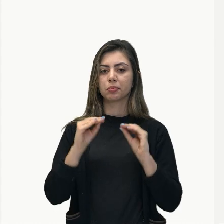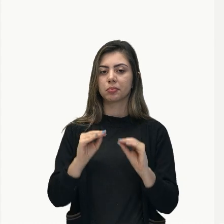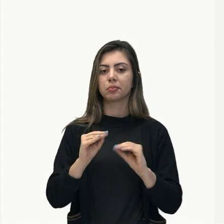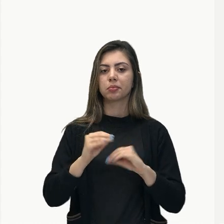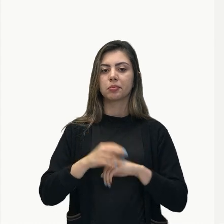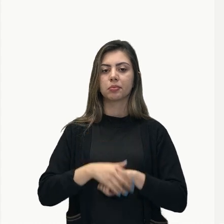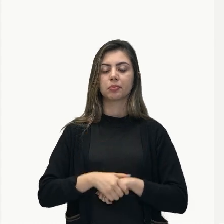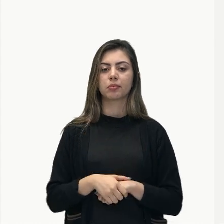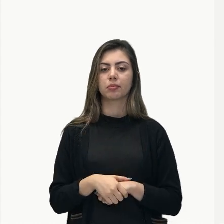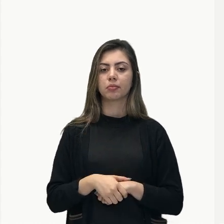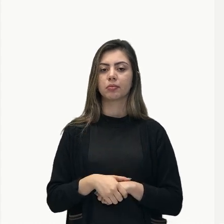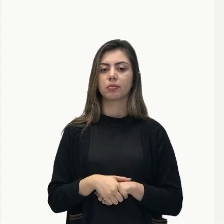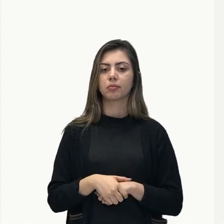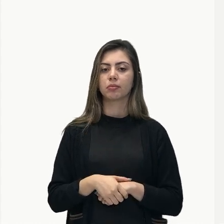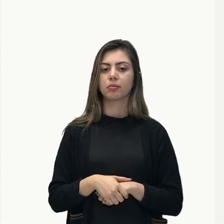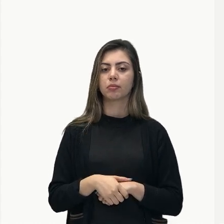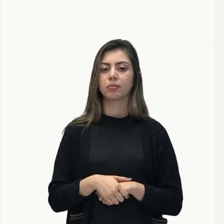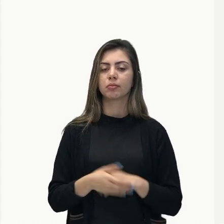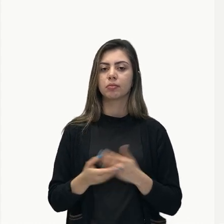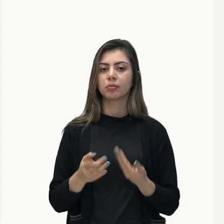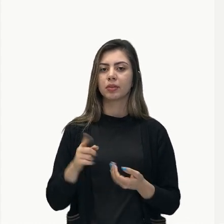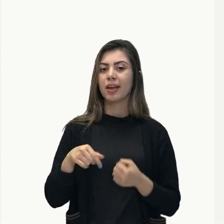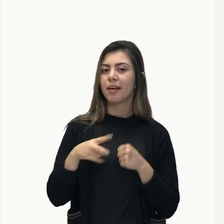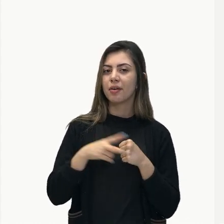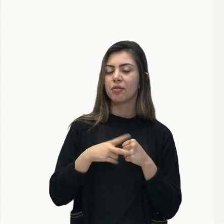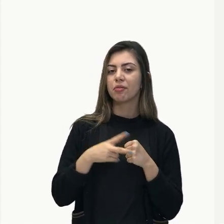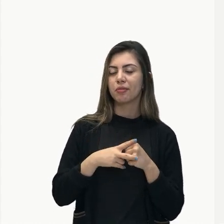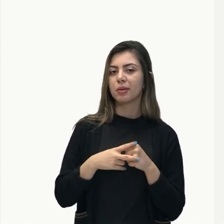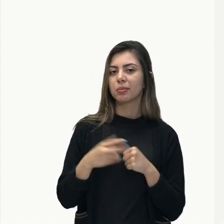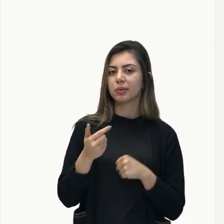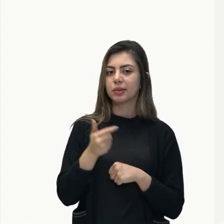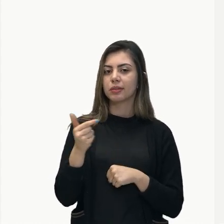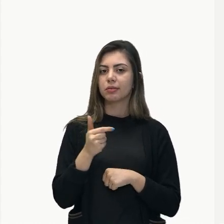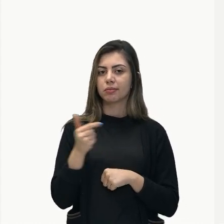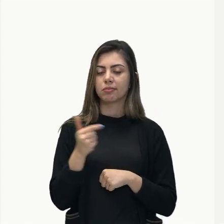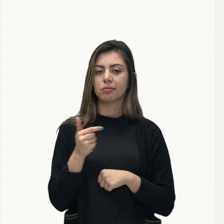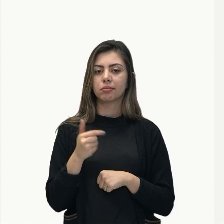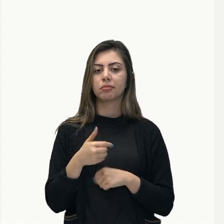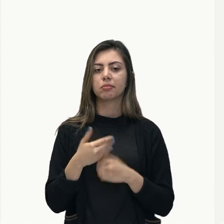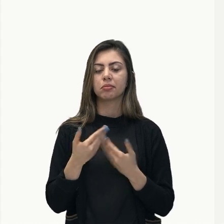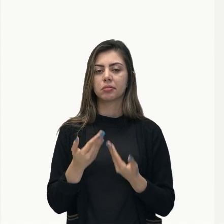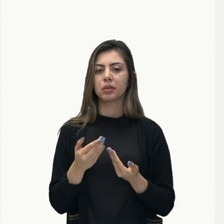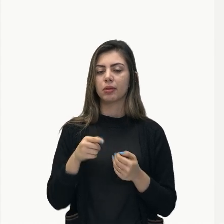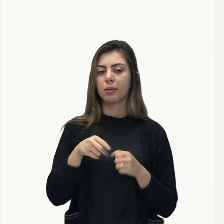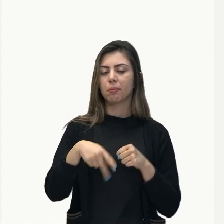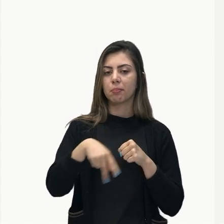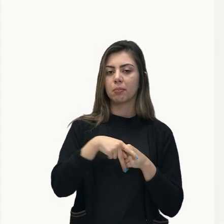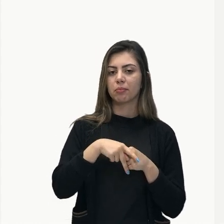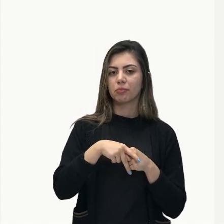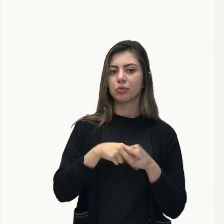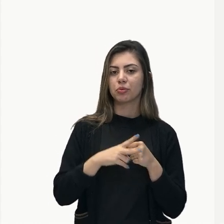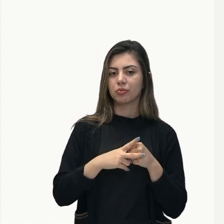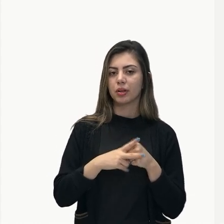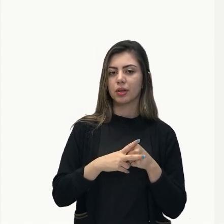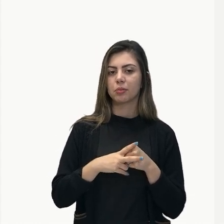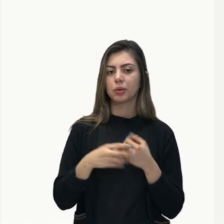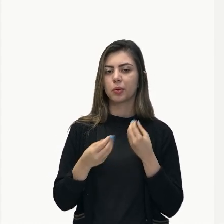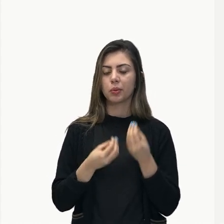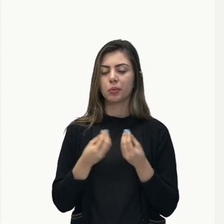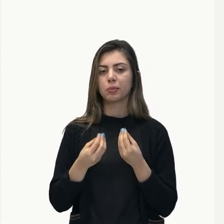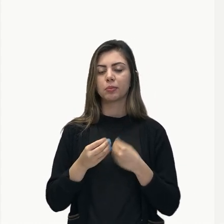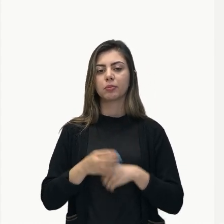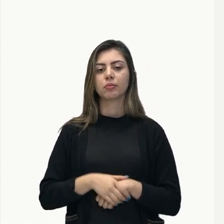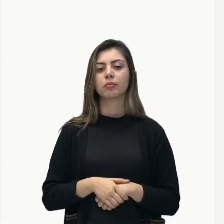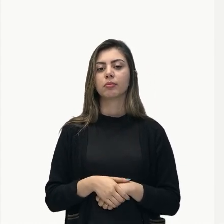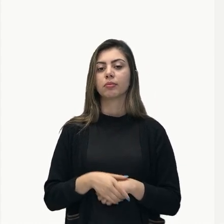sometiam, olha, não é um verbo da segunda conjugação? Iam. Los niños se sometiam muito bem a las órdenes de sua mamá, ou seja,